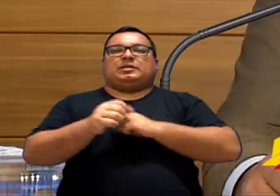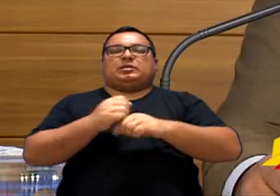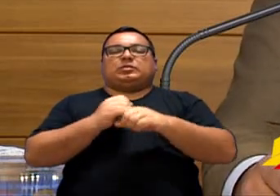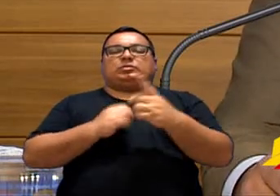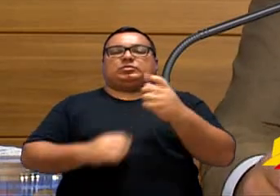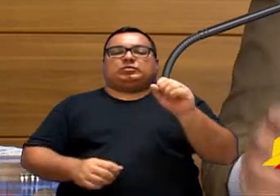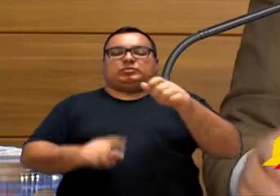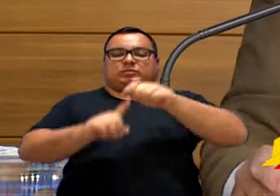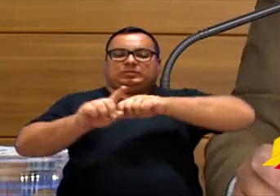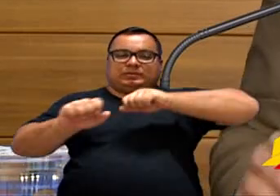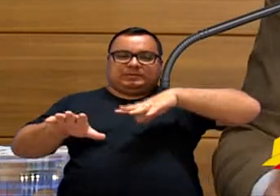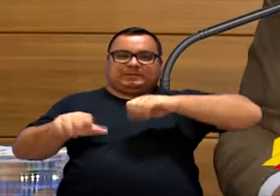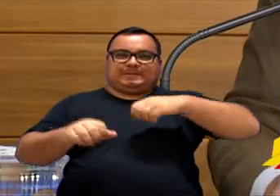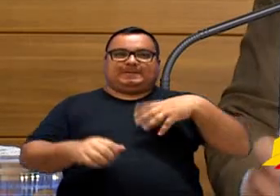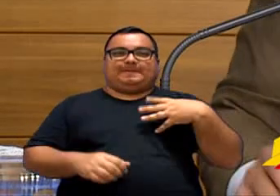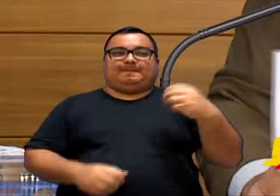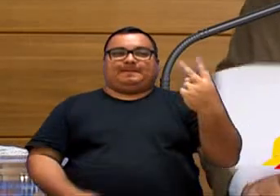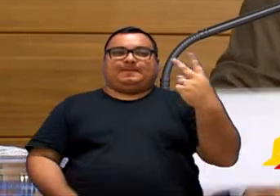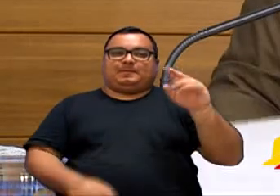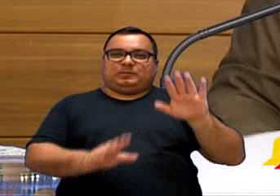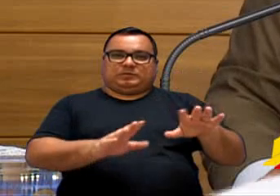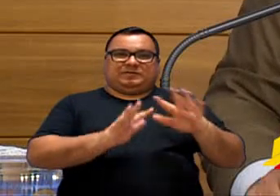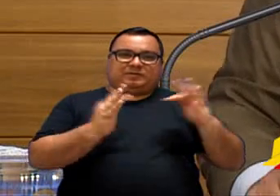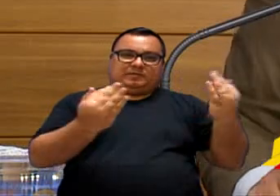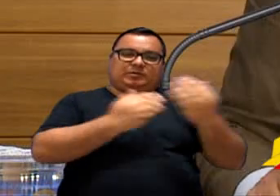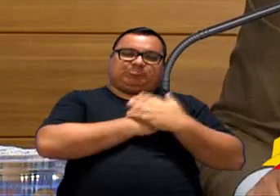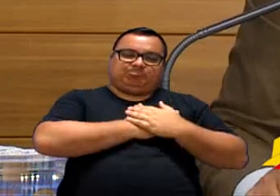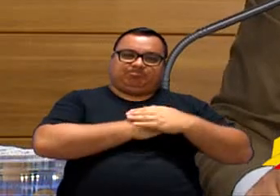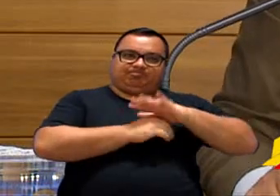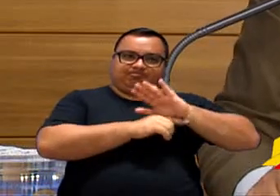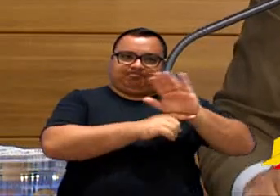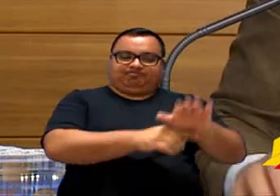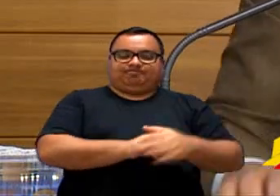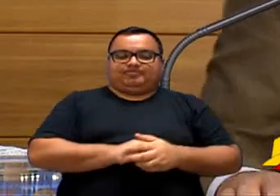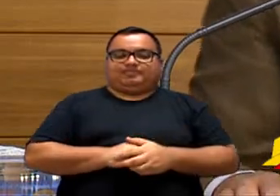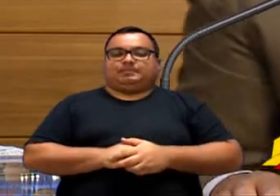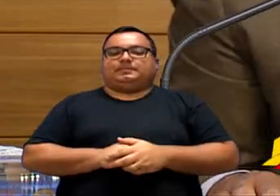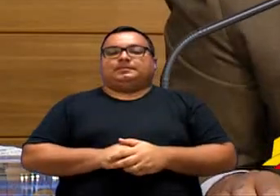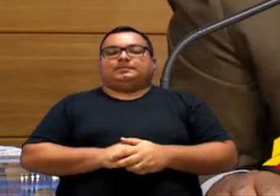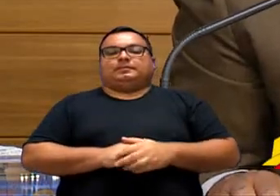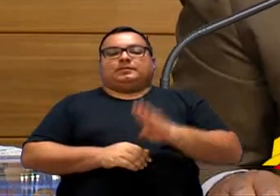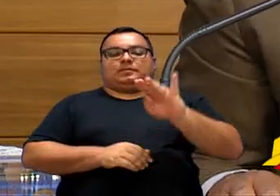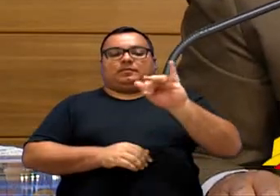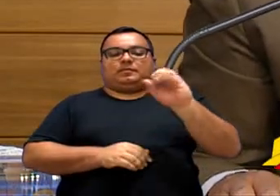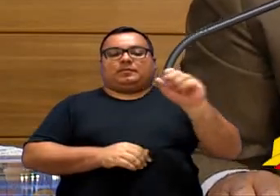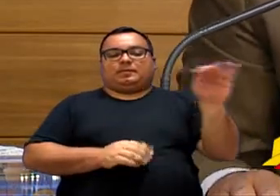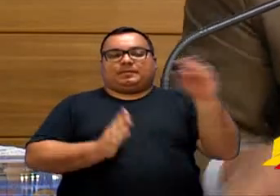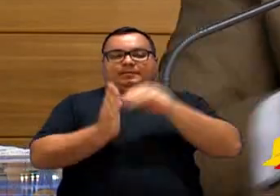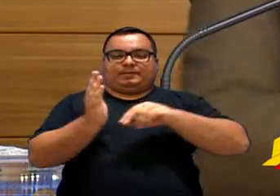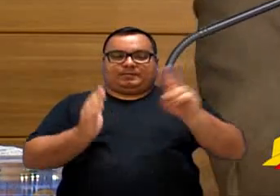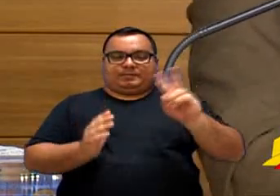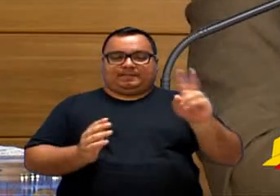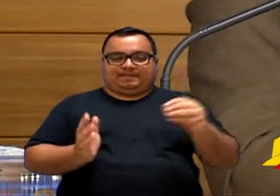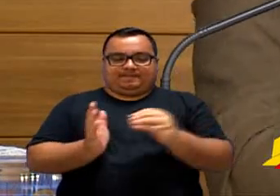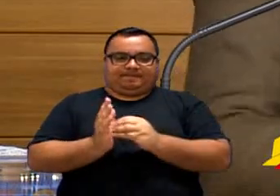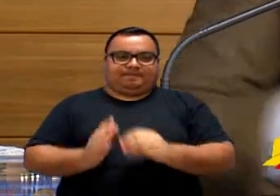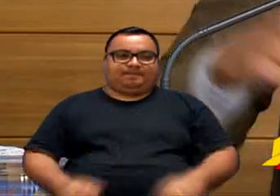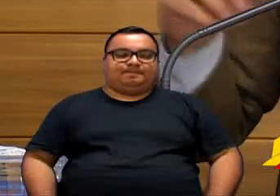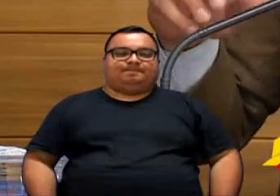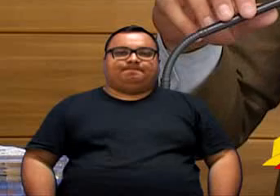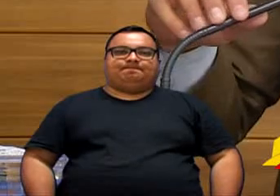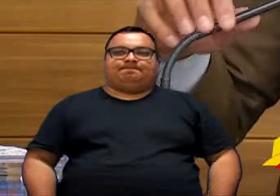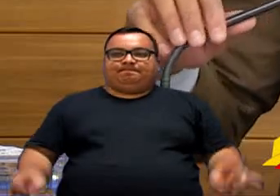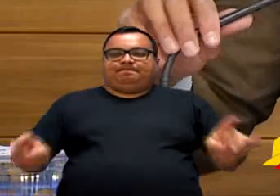e Magali. Meus sentimentos, toda a família, assinado por esse vereador Fábio Simoa. Acho que não tem nenhum... Acho que mais nenhum